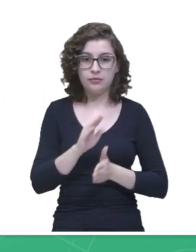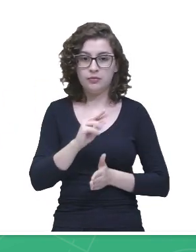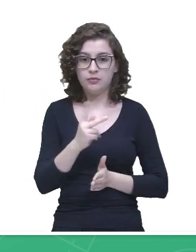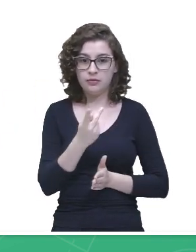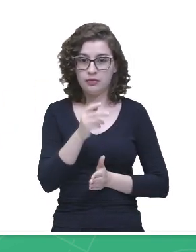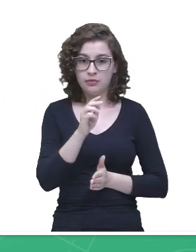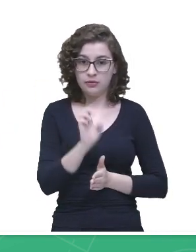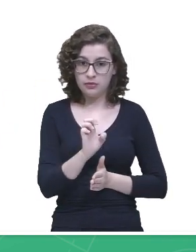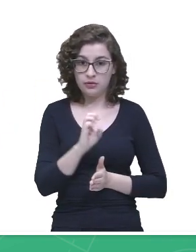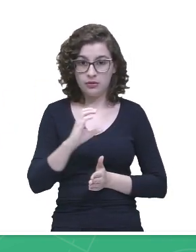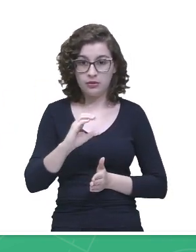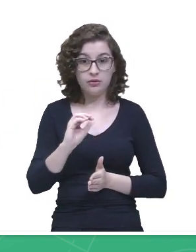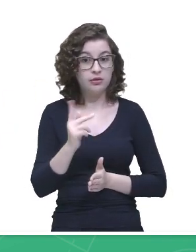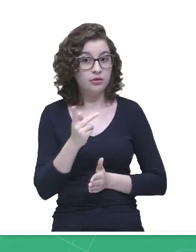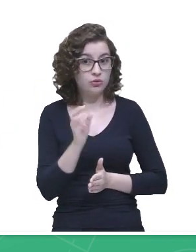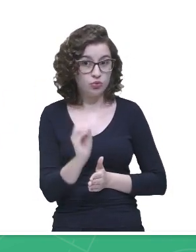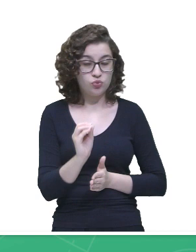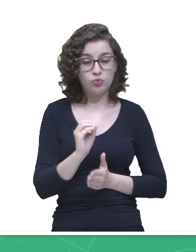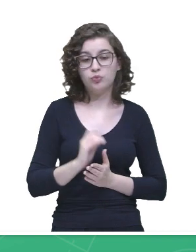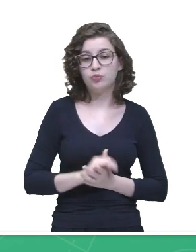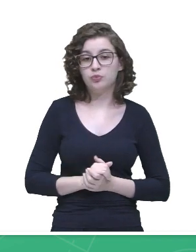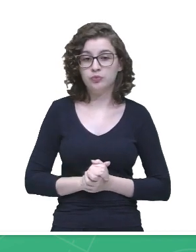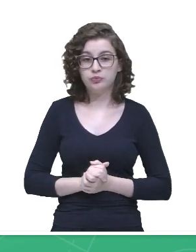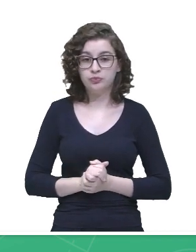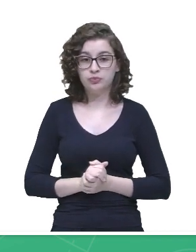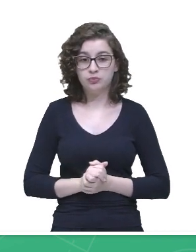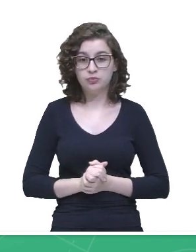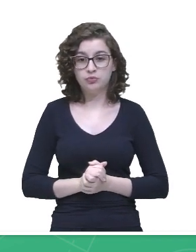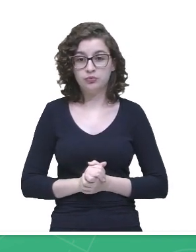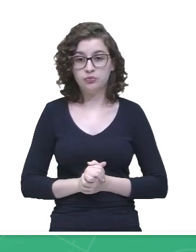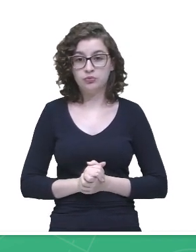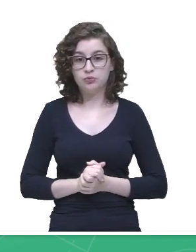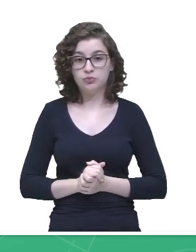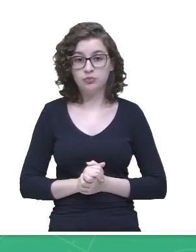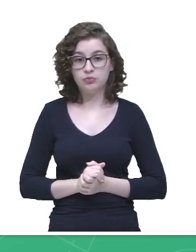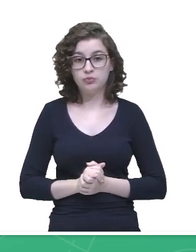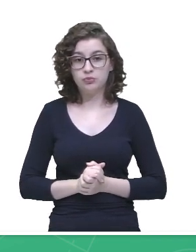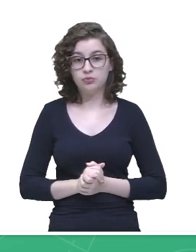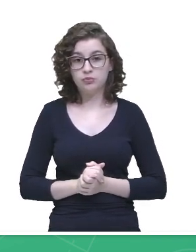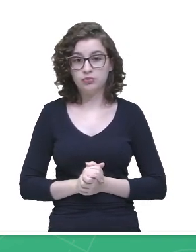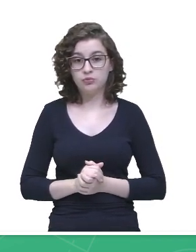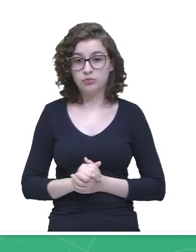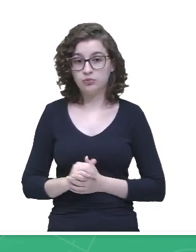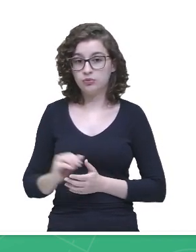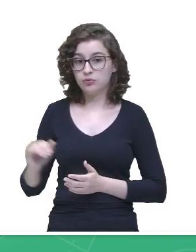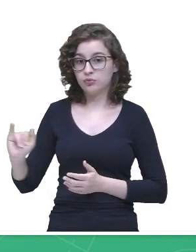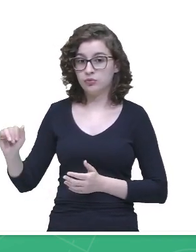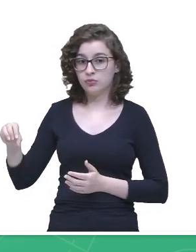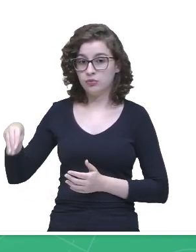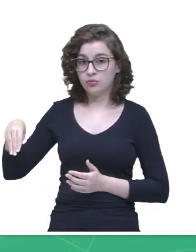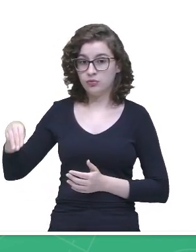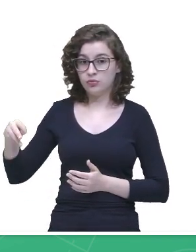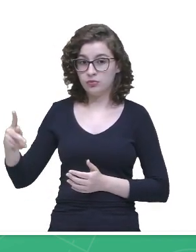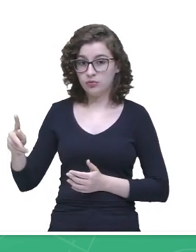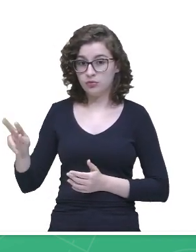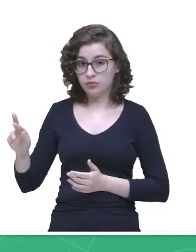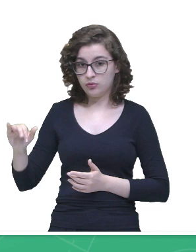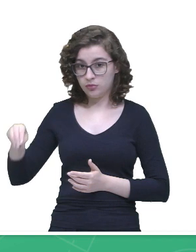aí, pessoal? Hecho é o particípio do verbo hacer, que é fazer. Imprimir já está aqui,